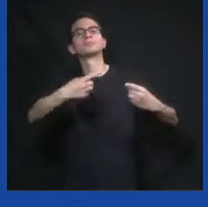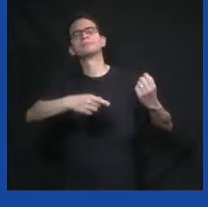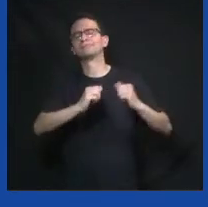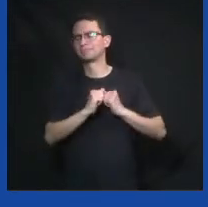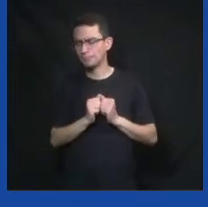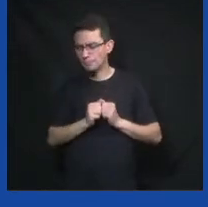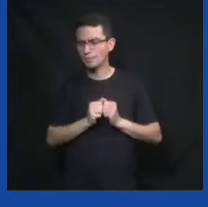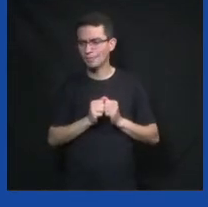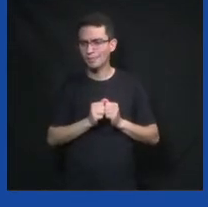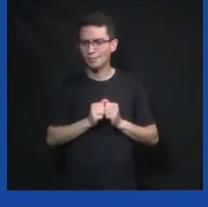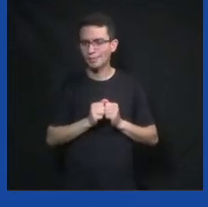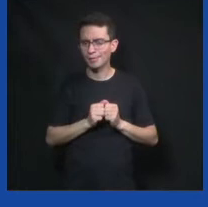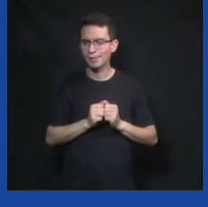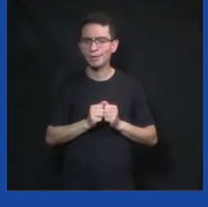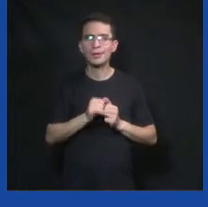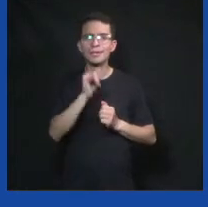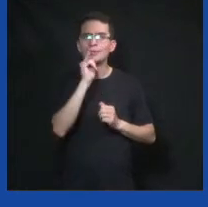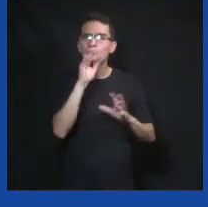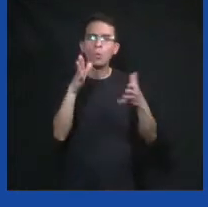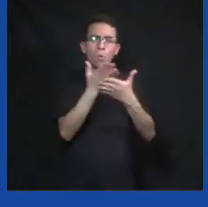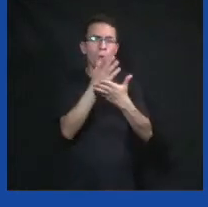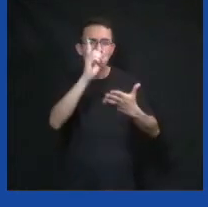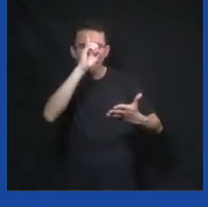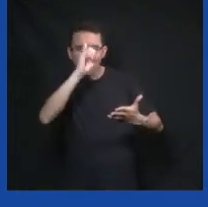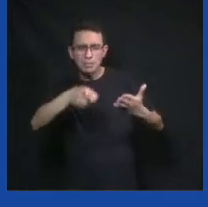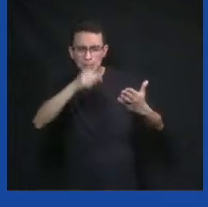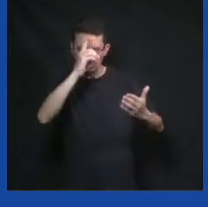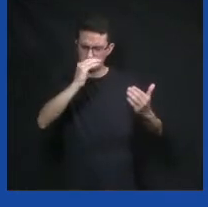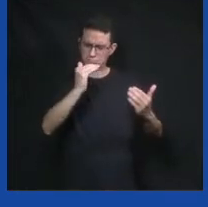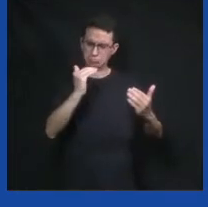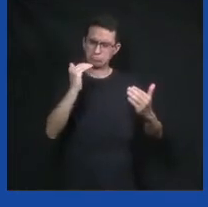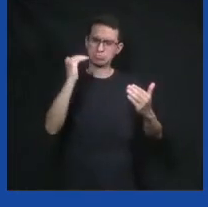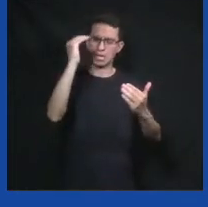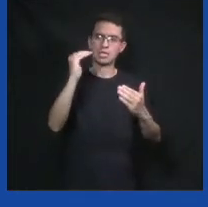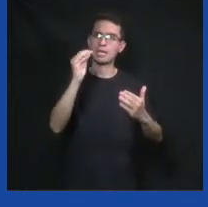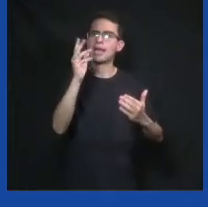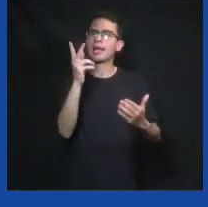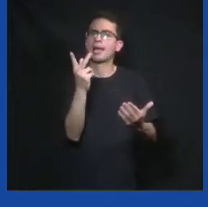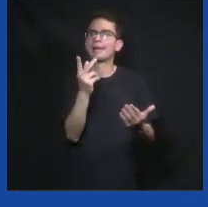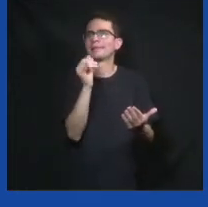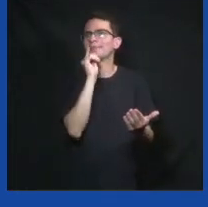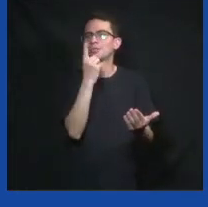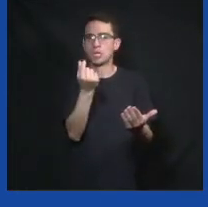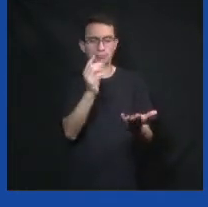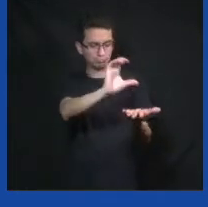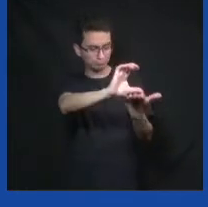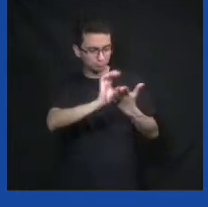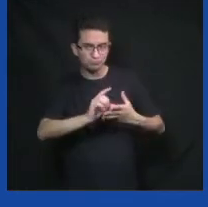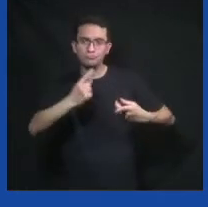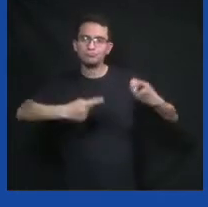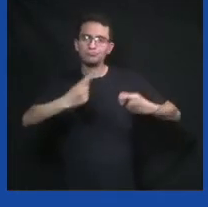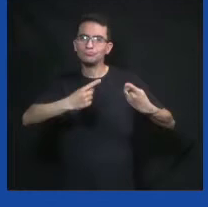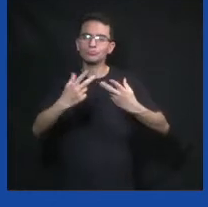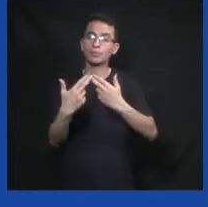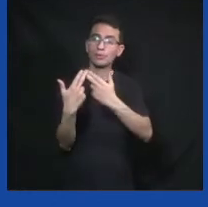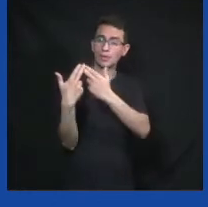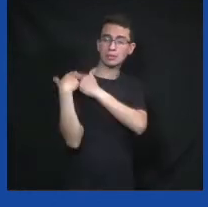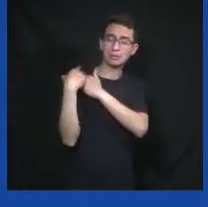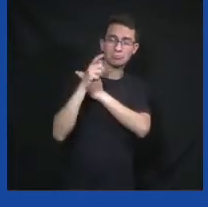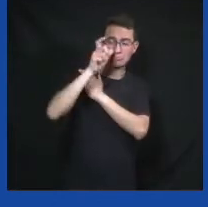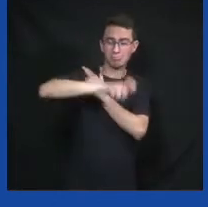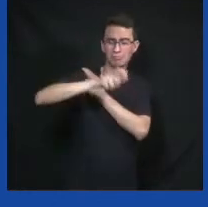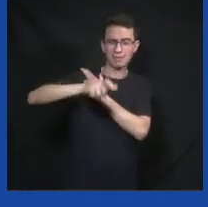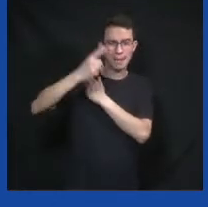do monopólio das candidaturas. Recebedores de dinheiro público para o desenvolvimento da democracia representativa. Percebe, Roxane?